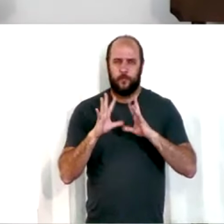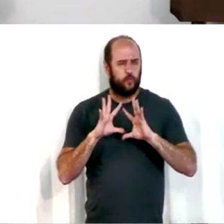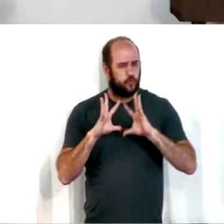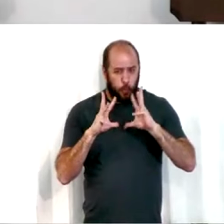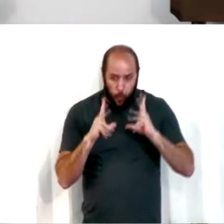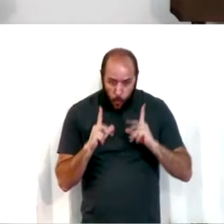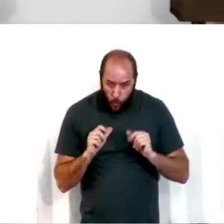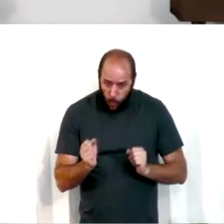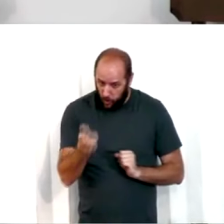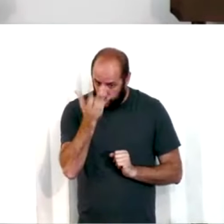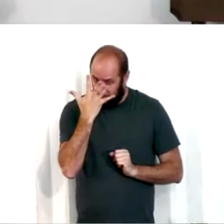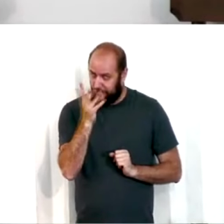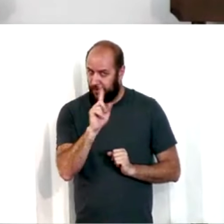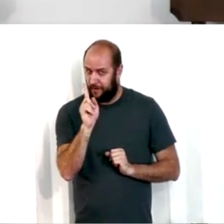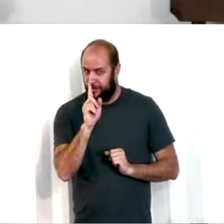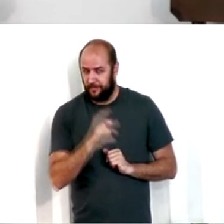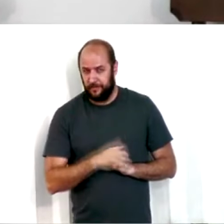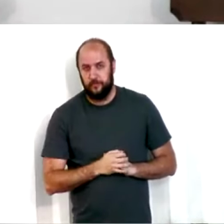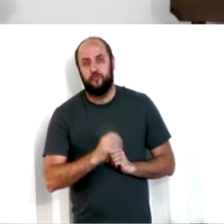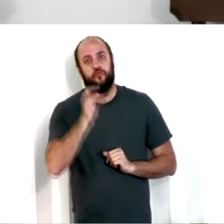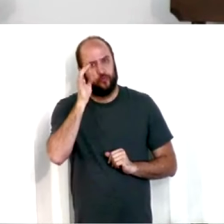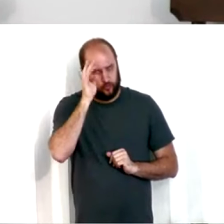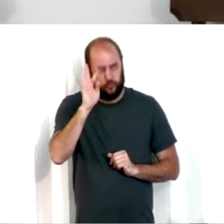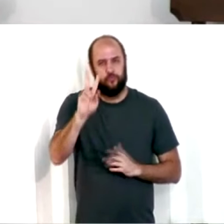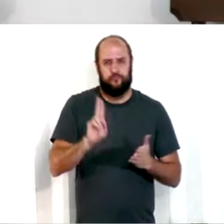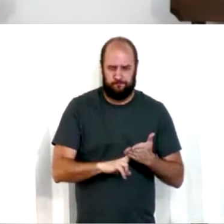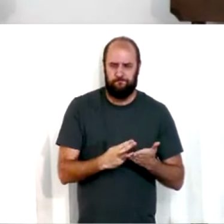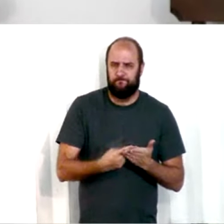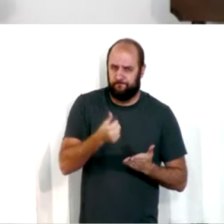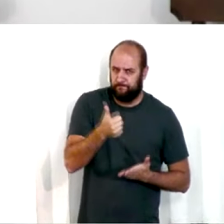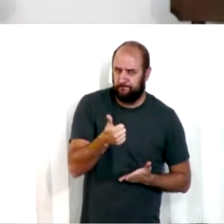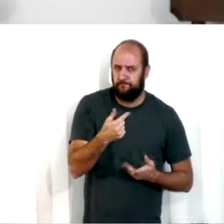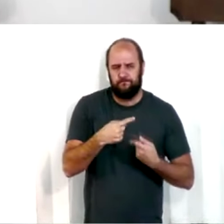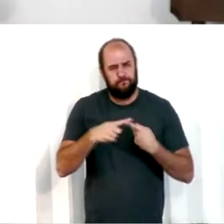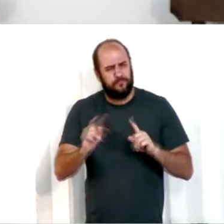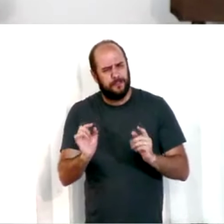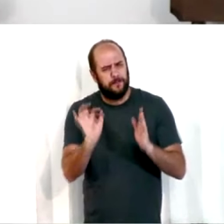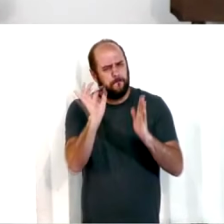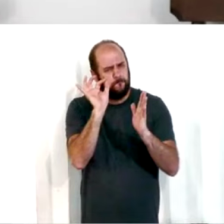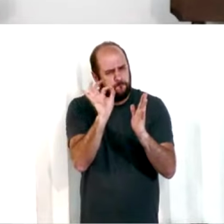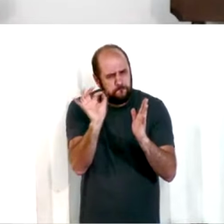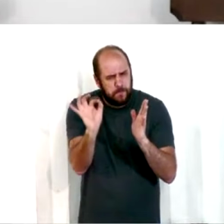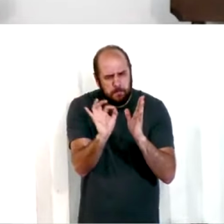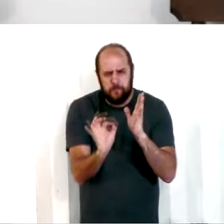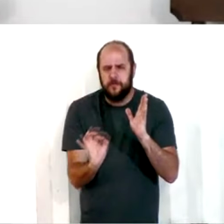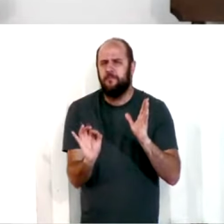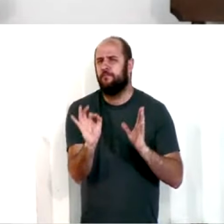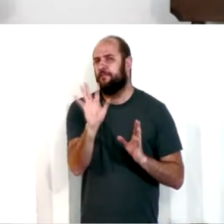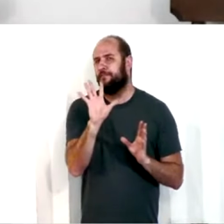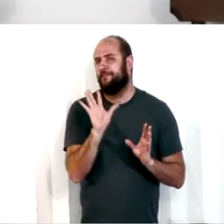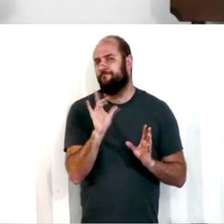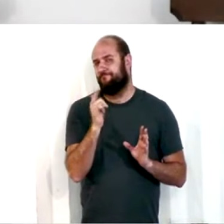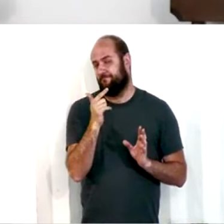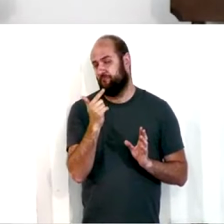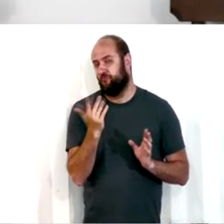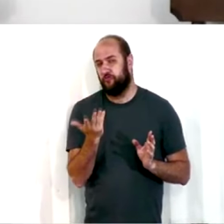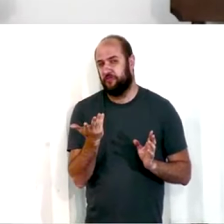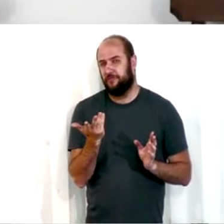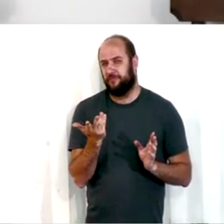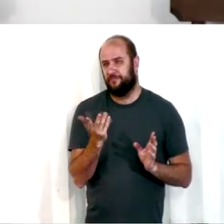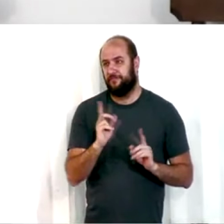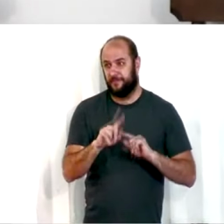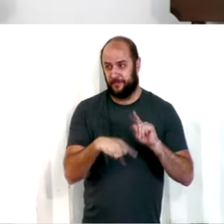completamente revelado. O sonho foi interpretado, mas nós não temos detalhes do que estava acontecendo. Pois Paulo tem